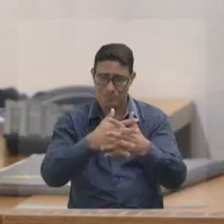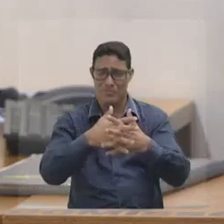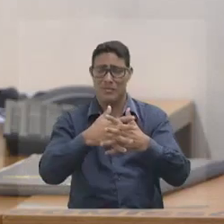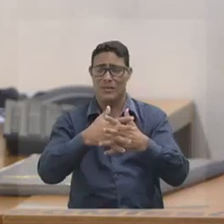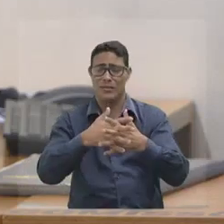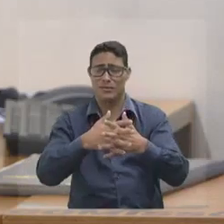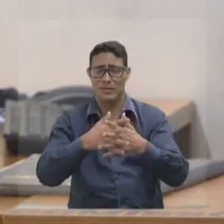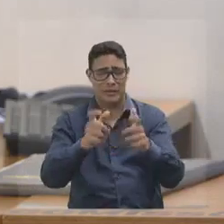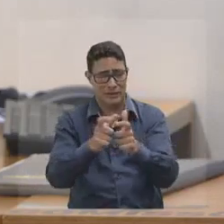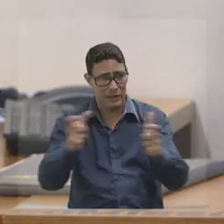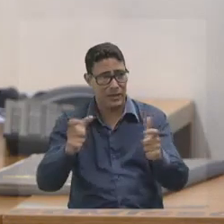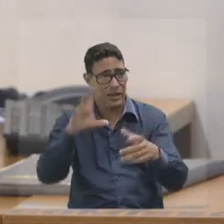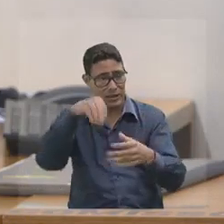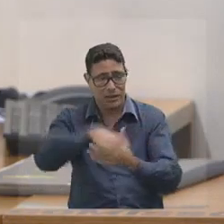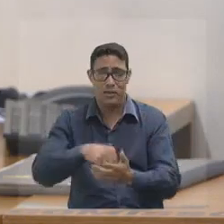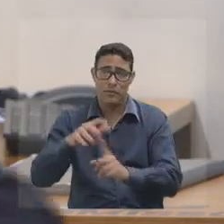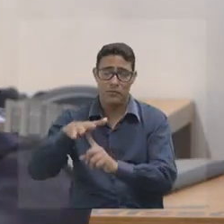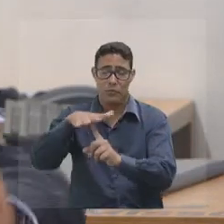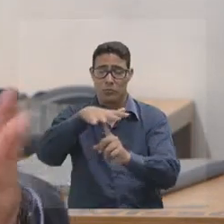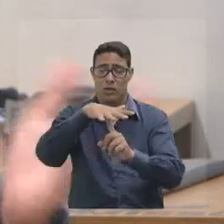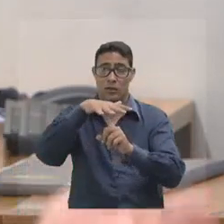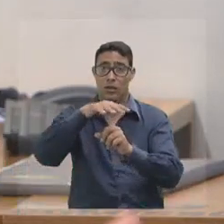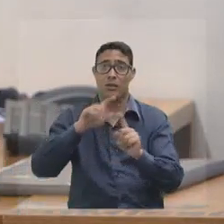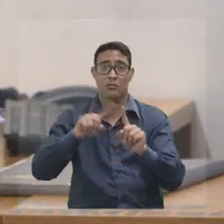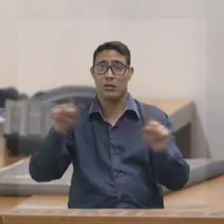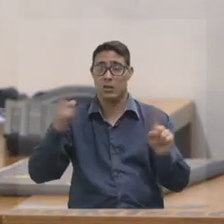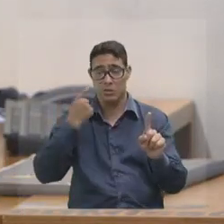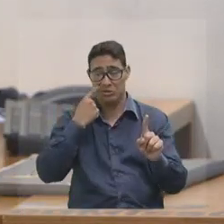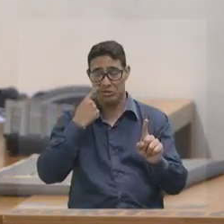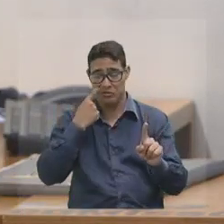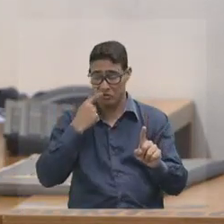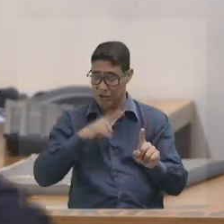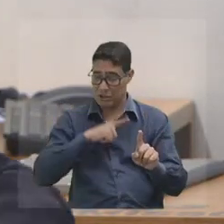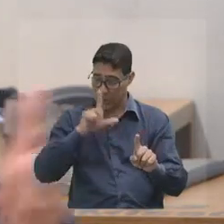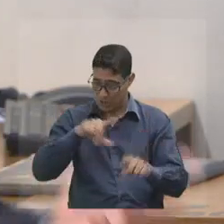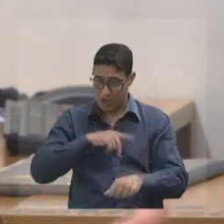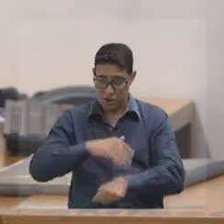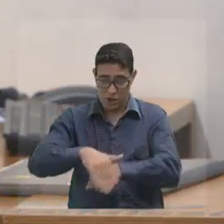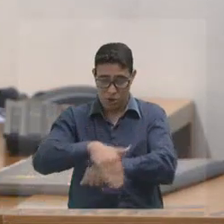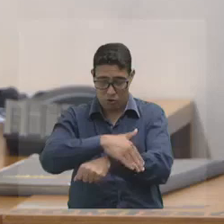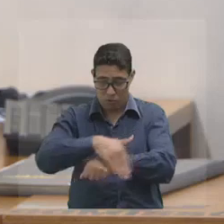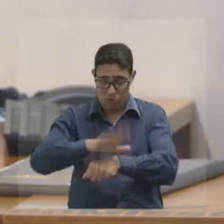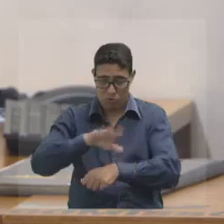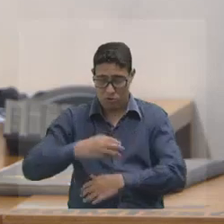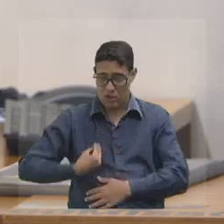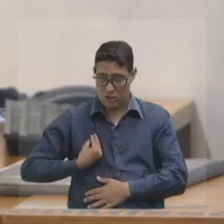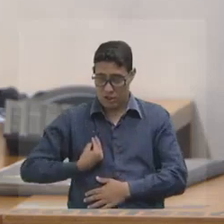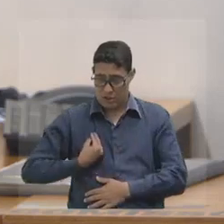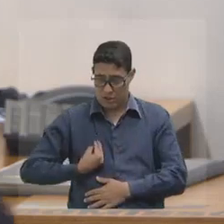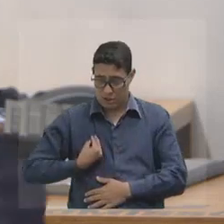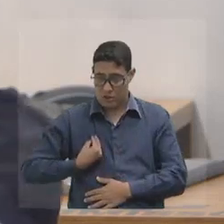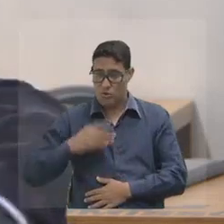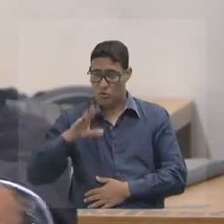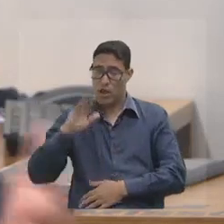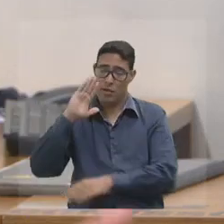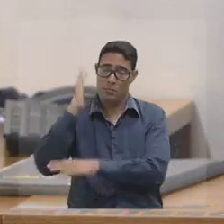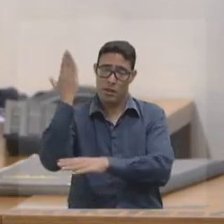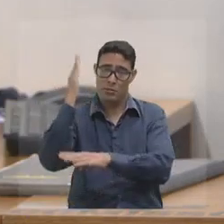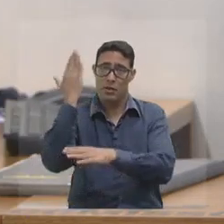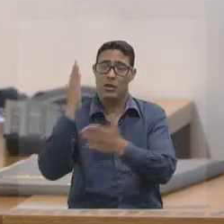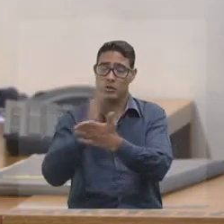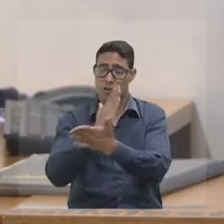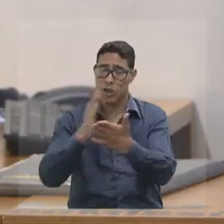mas o que vimos lá É de fato uma rodovia que já existe uma poda de árvore tem que ser feita em algum que normalmente